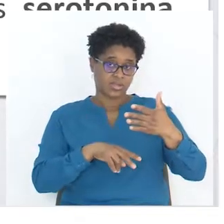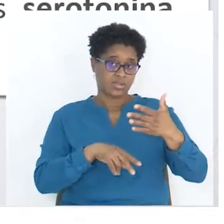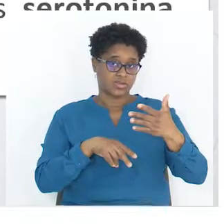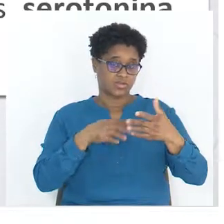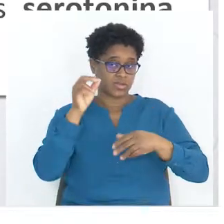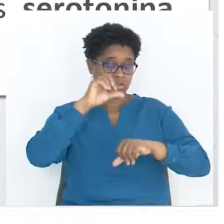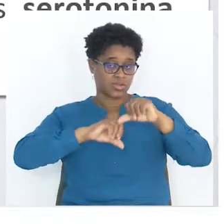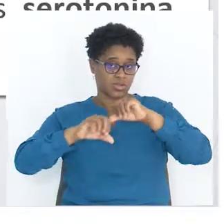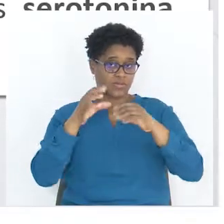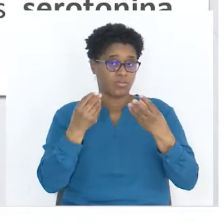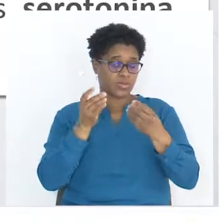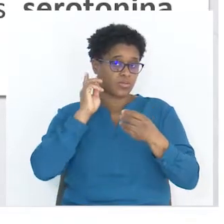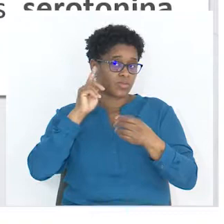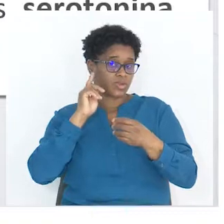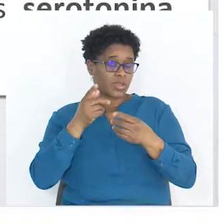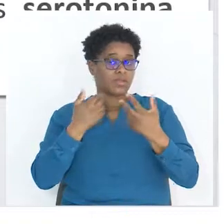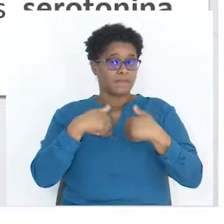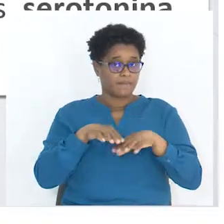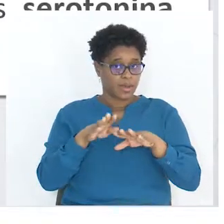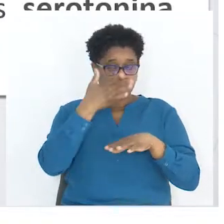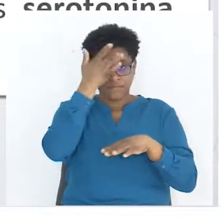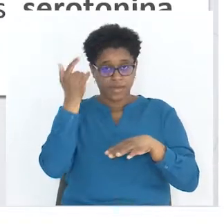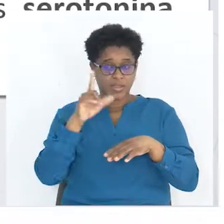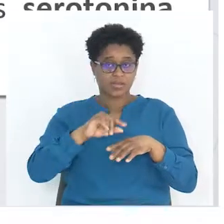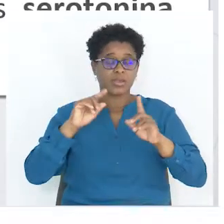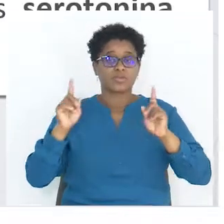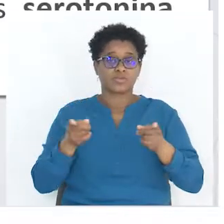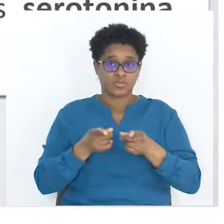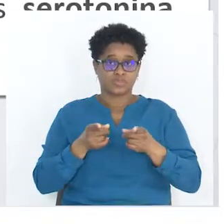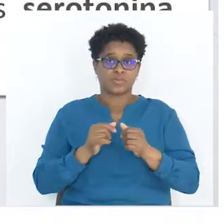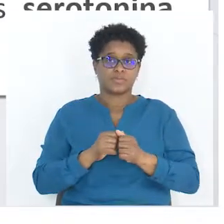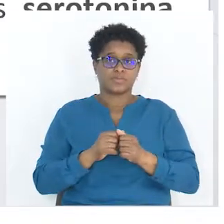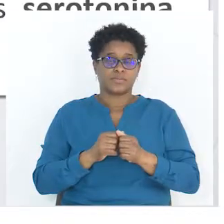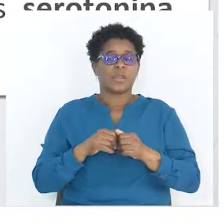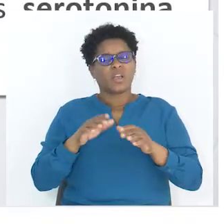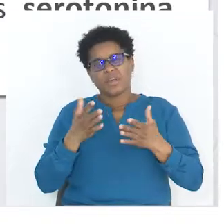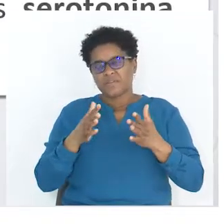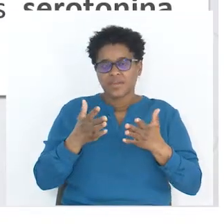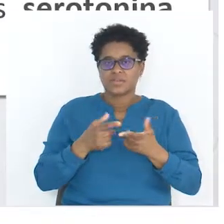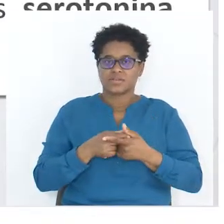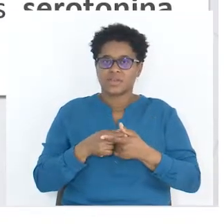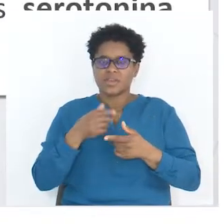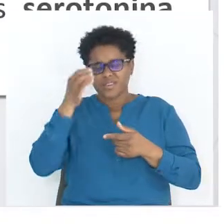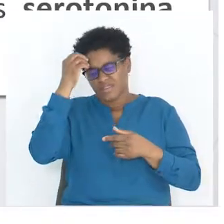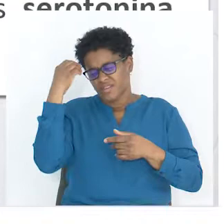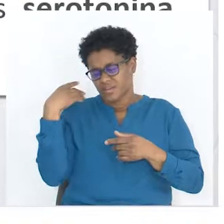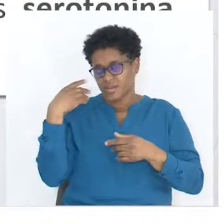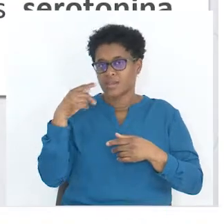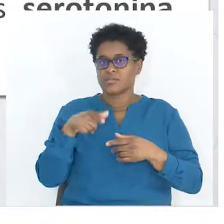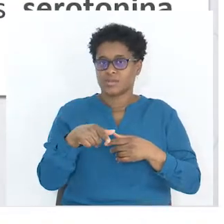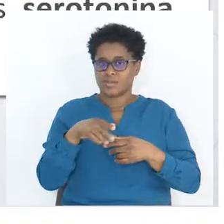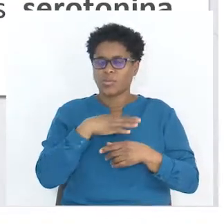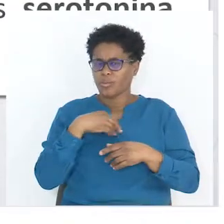muito científico, muito importante, mas fácil também de resumir. Às vezes, até esquecemos